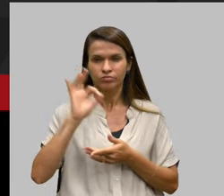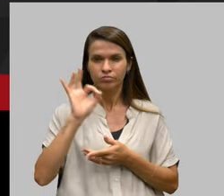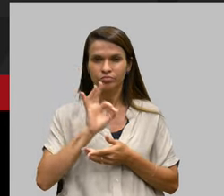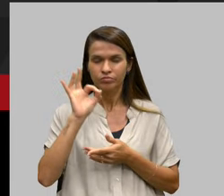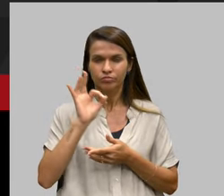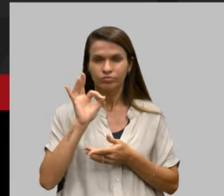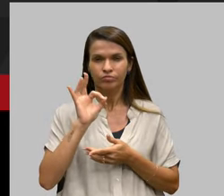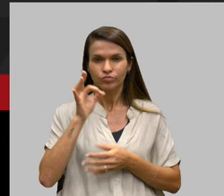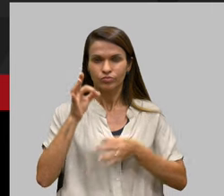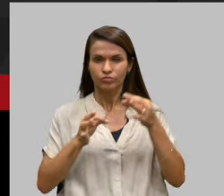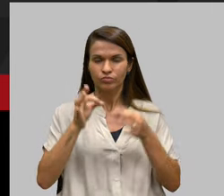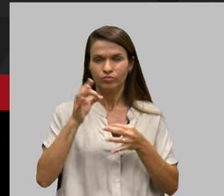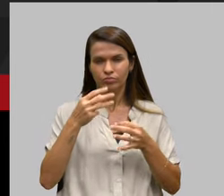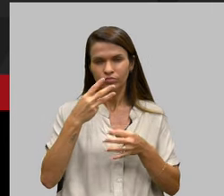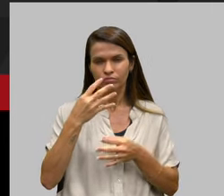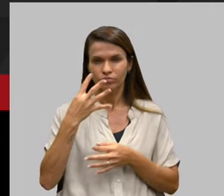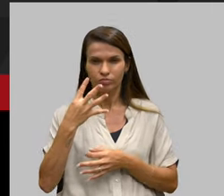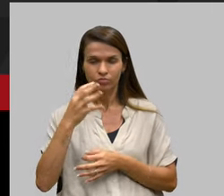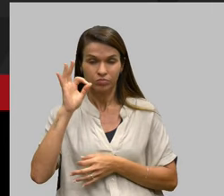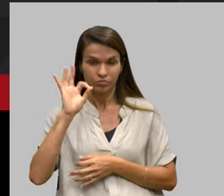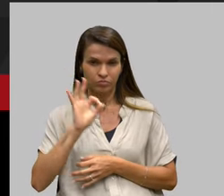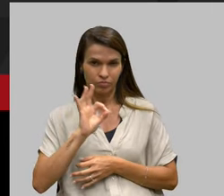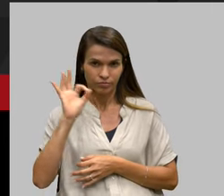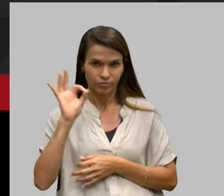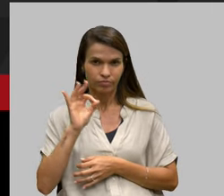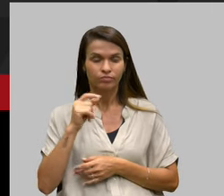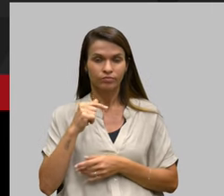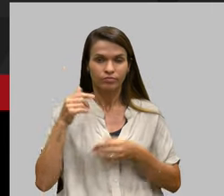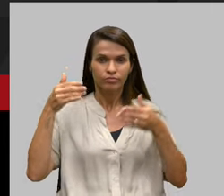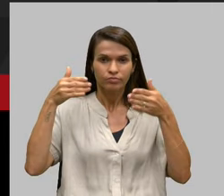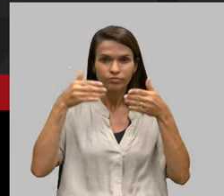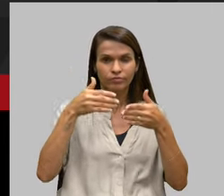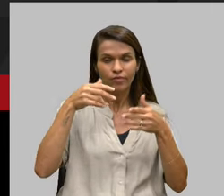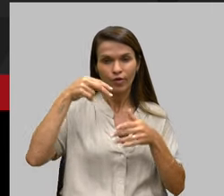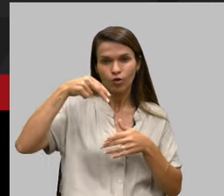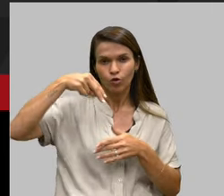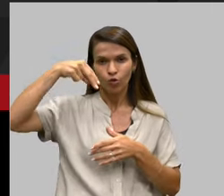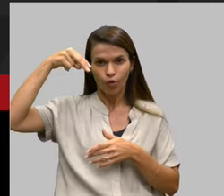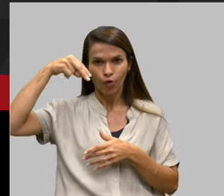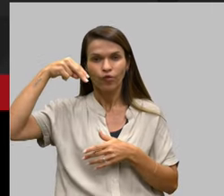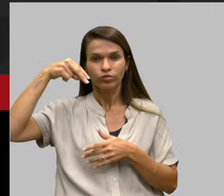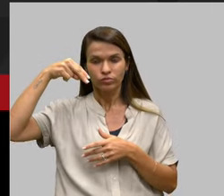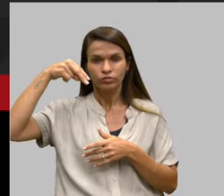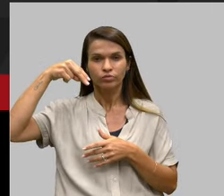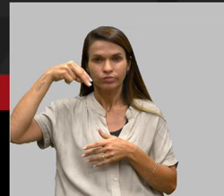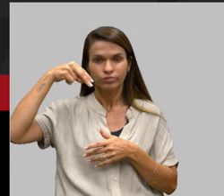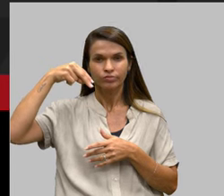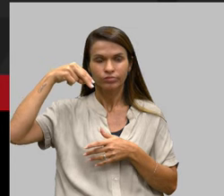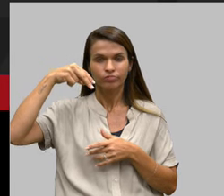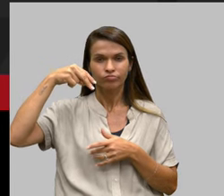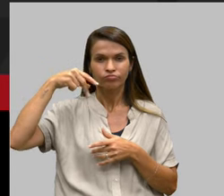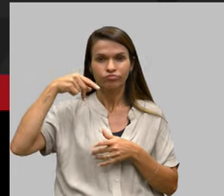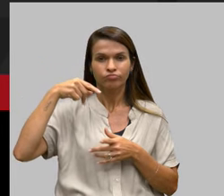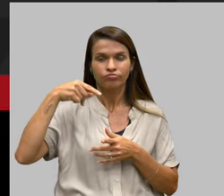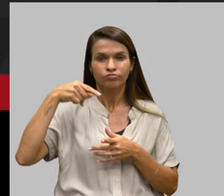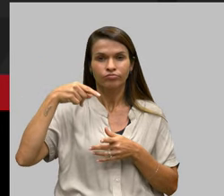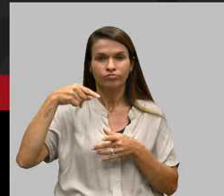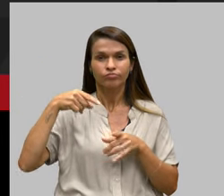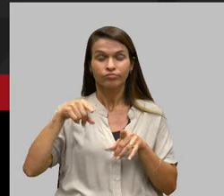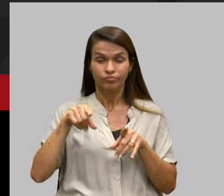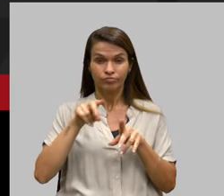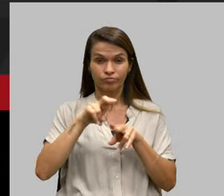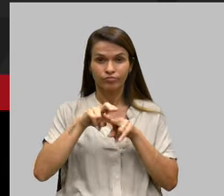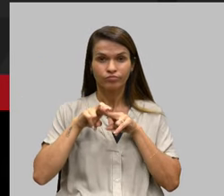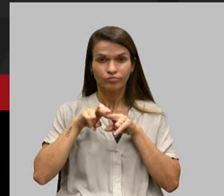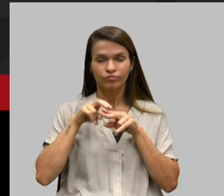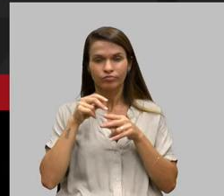judicialização então 34% concentrada no Norte no nordeste essa judicialização por isso quando a gente